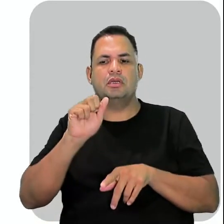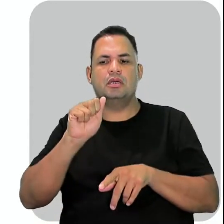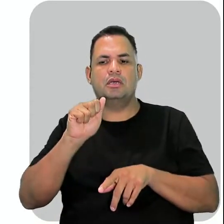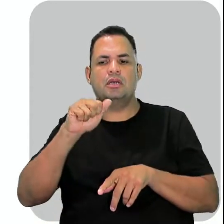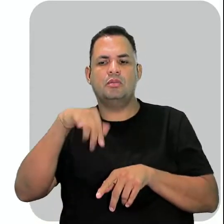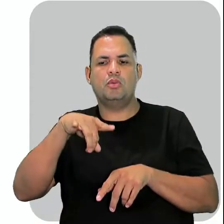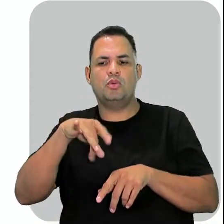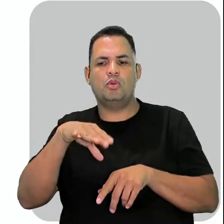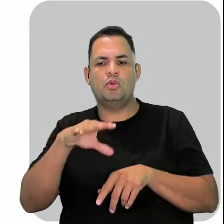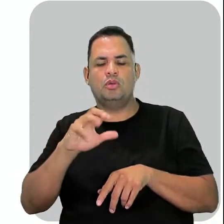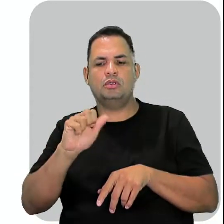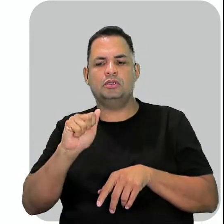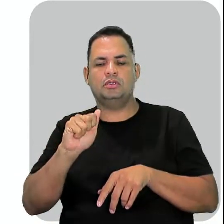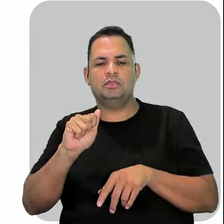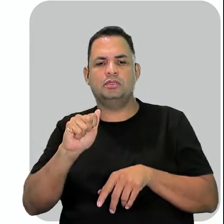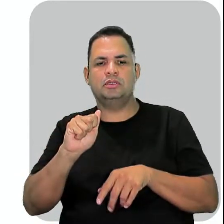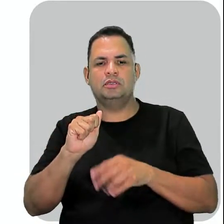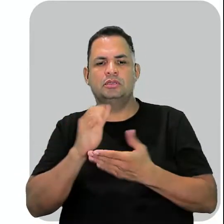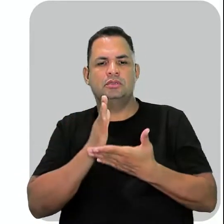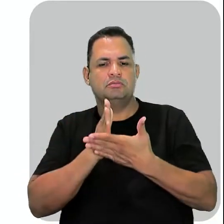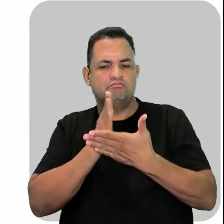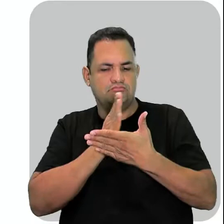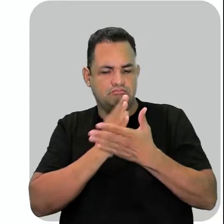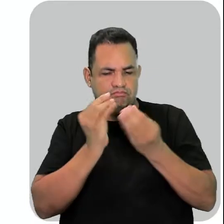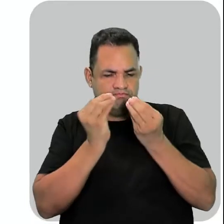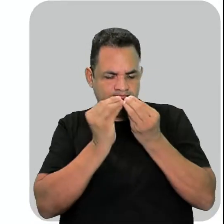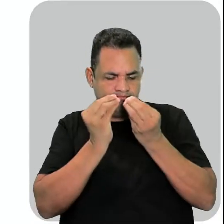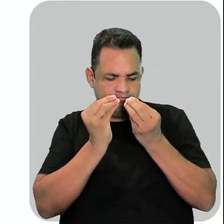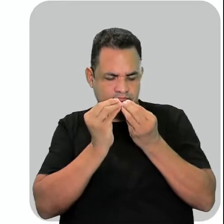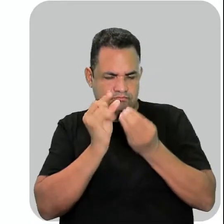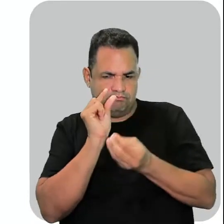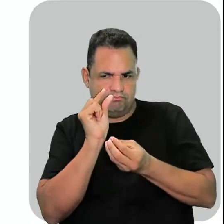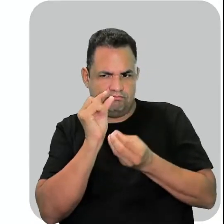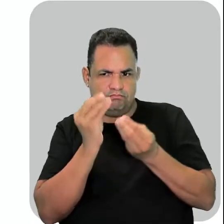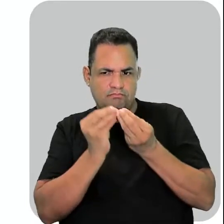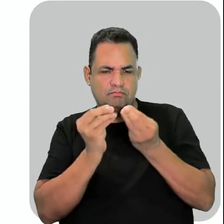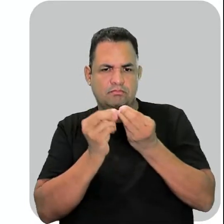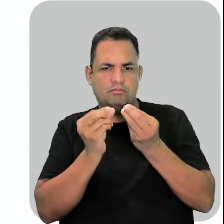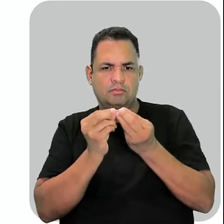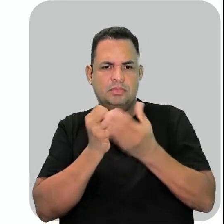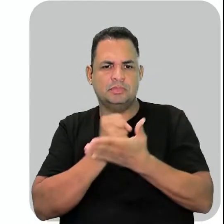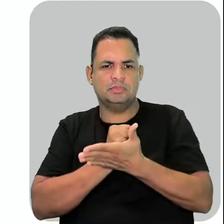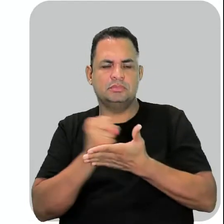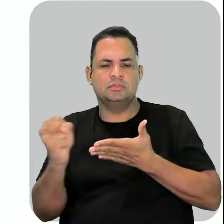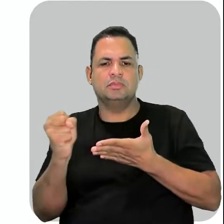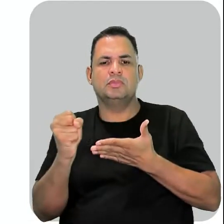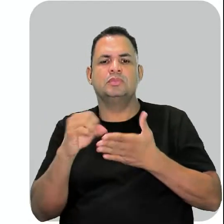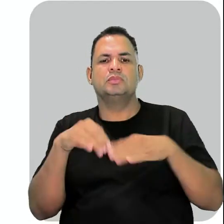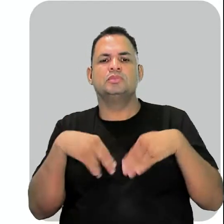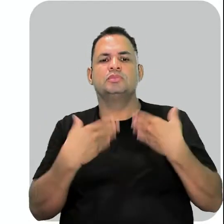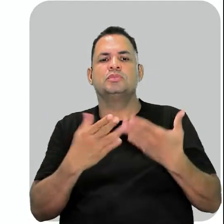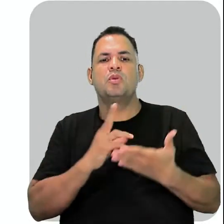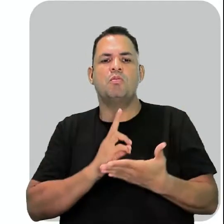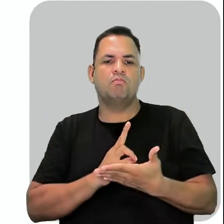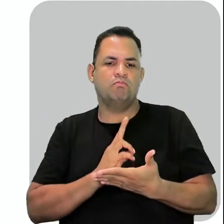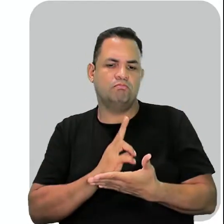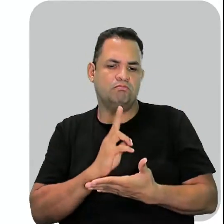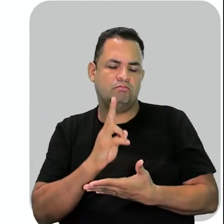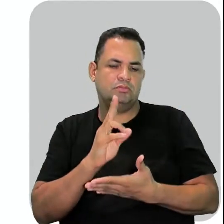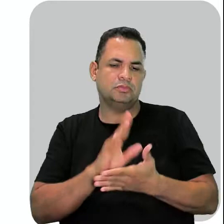exemplos de partículas, de moléculas pequenas que são eliminadas durante